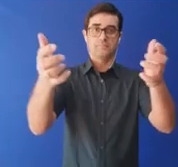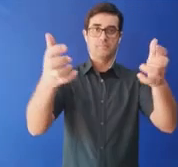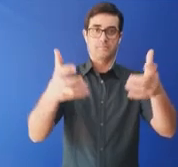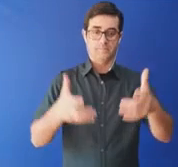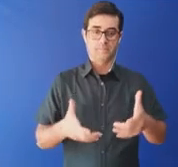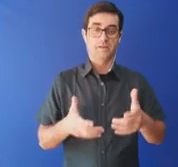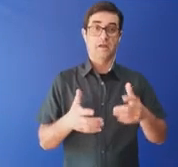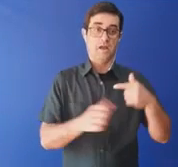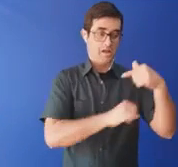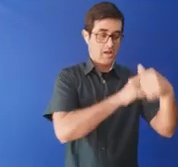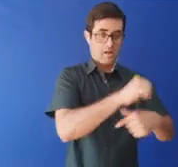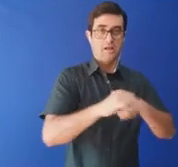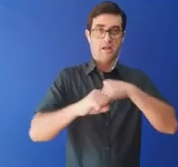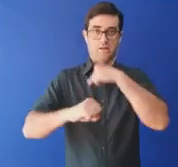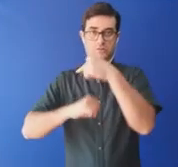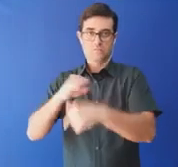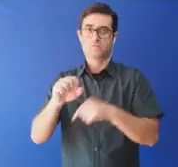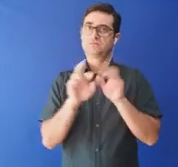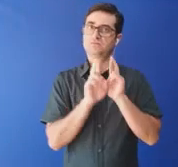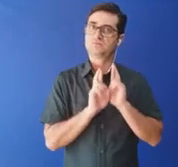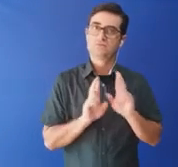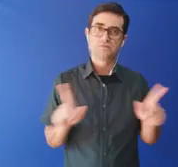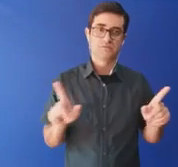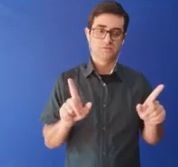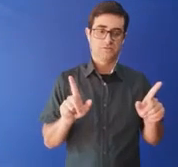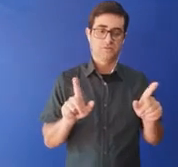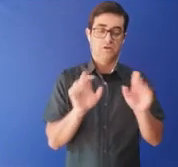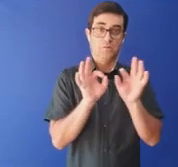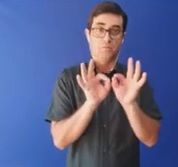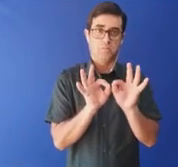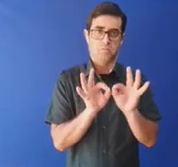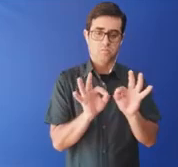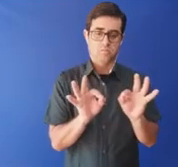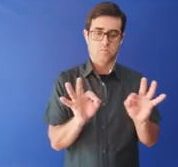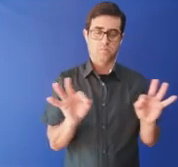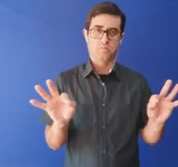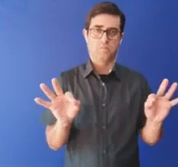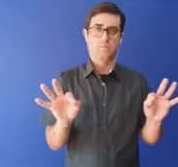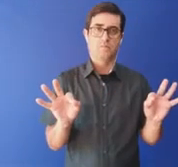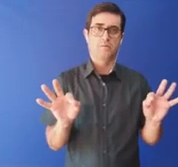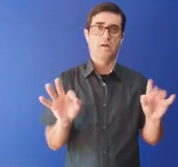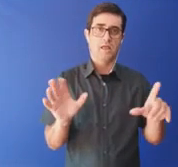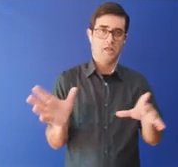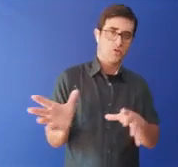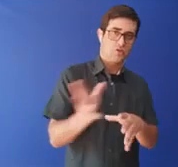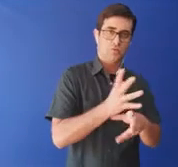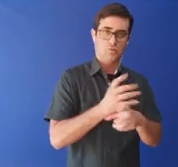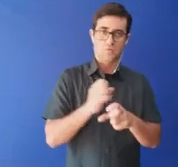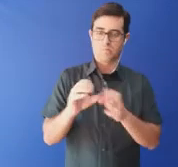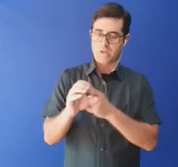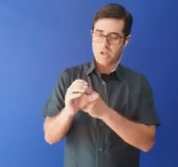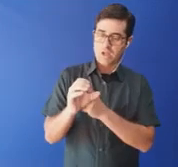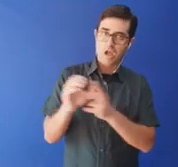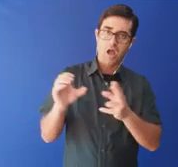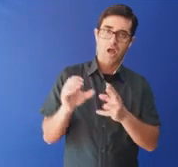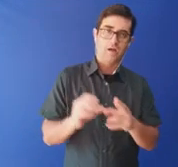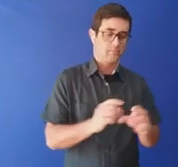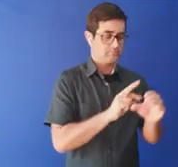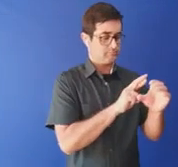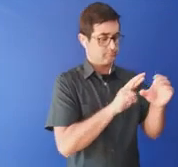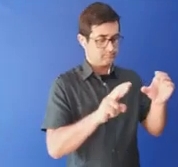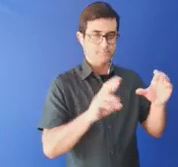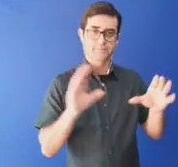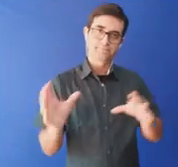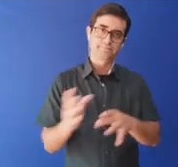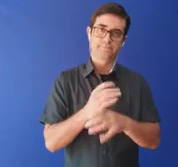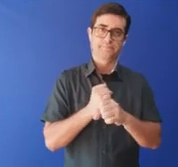Quando eu tenho átomos diferentes, né, o comprimento de ligação vai ser a soma dos raios covalentes de cada